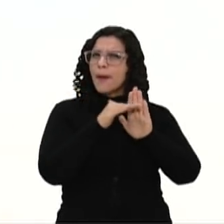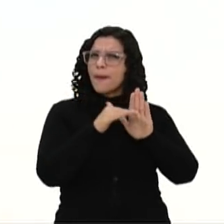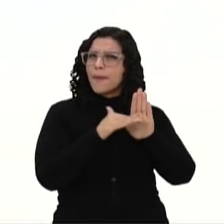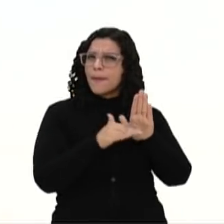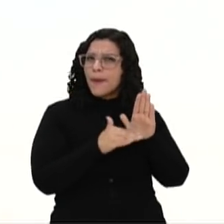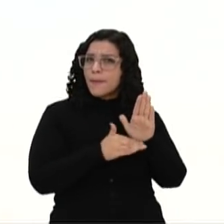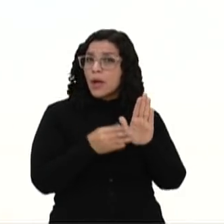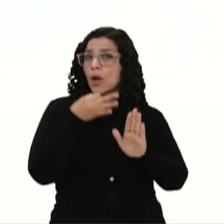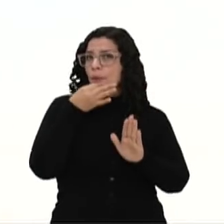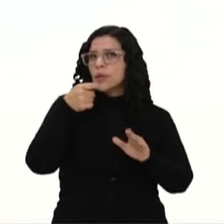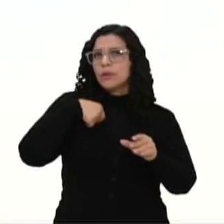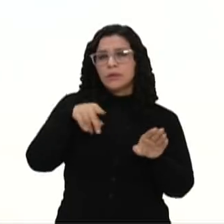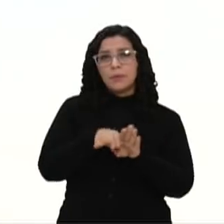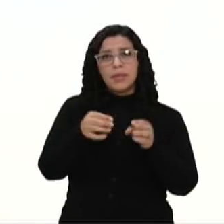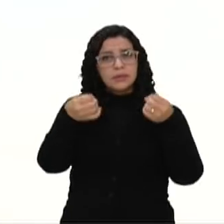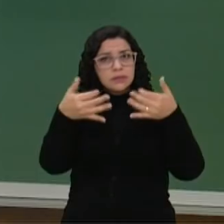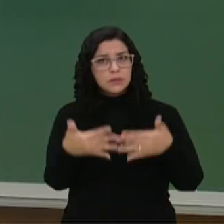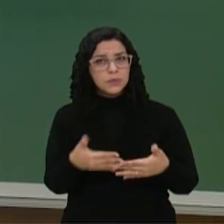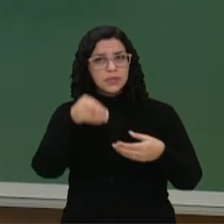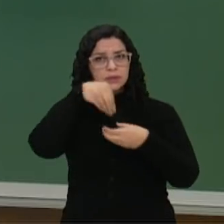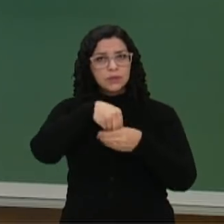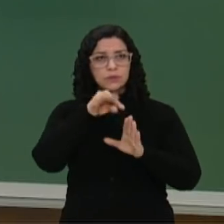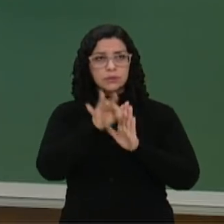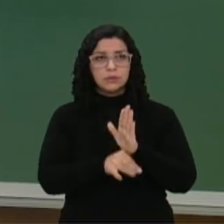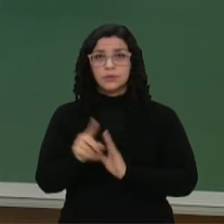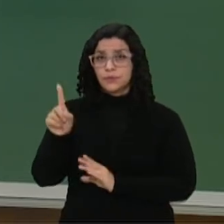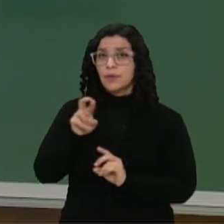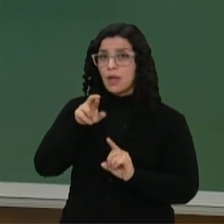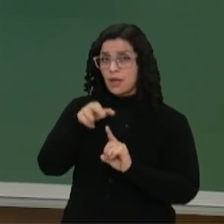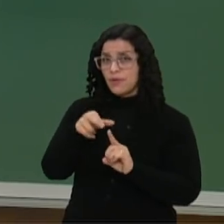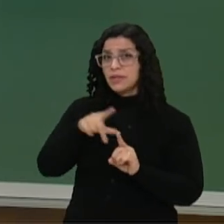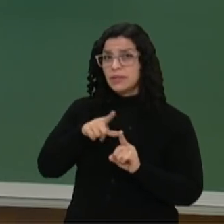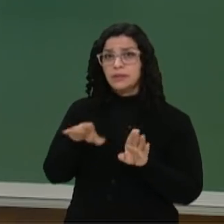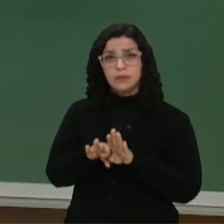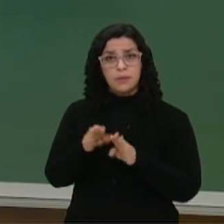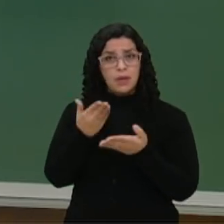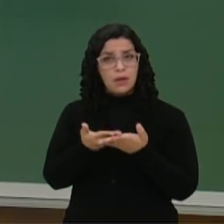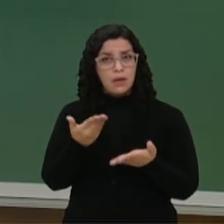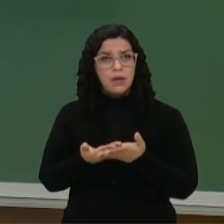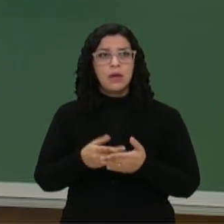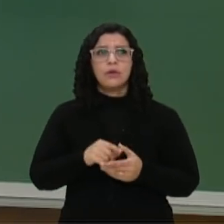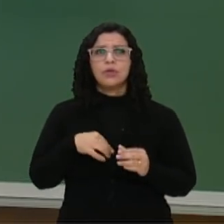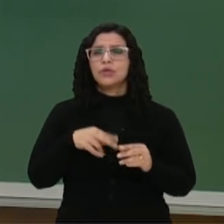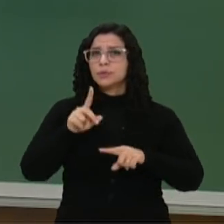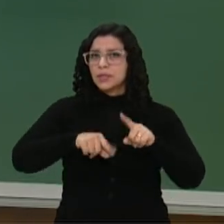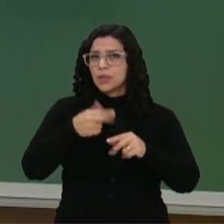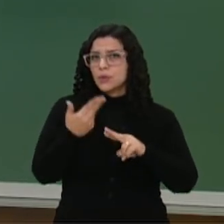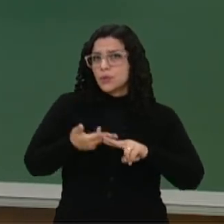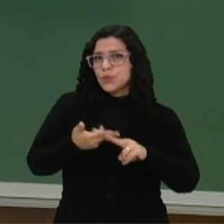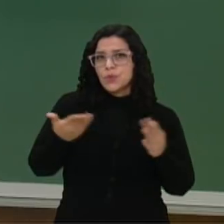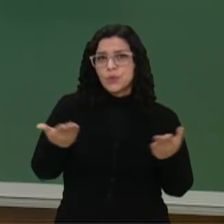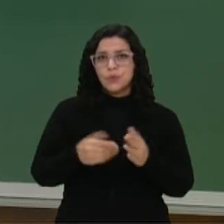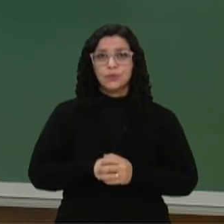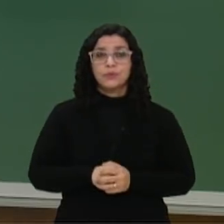recursos argumentativos e expressivos. Temos as referências da nossa aula, do nosso material.